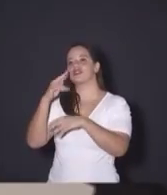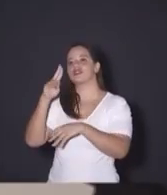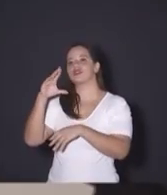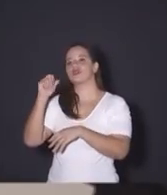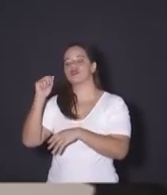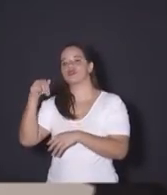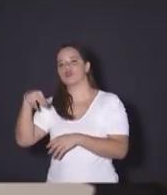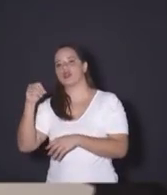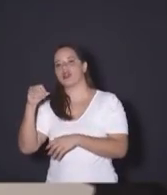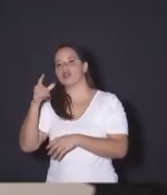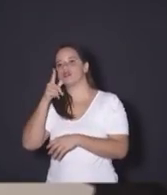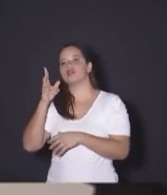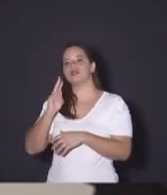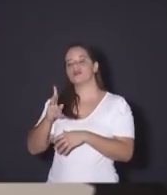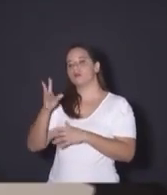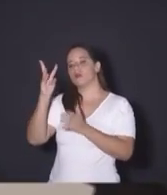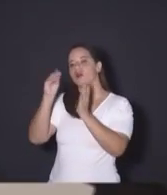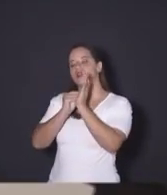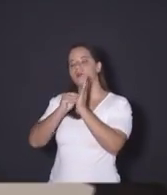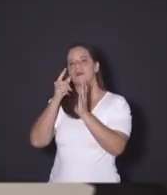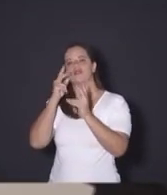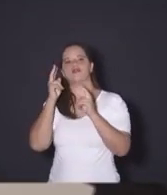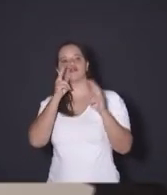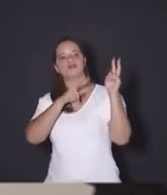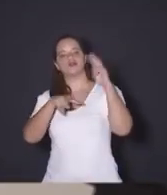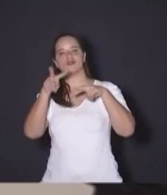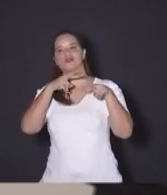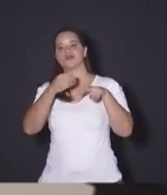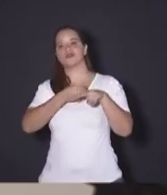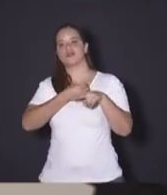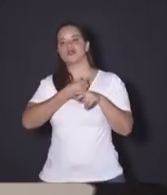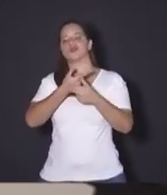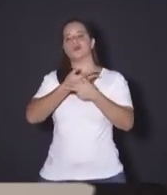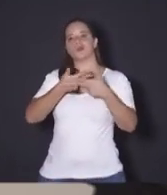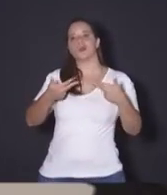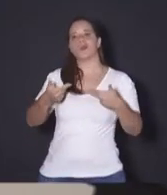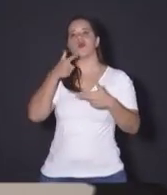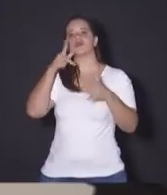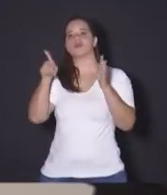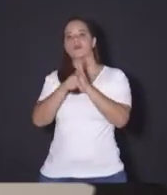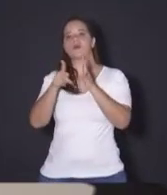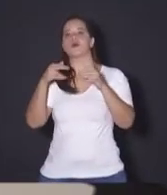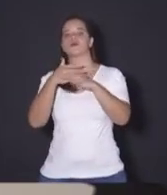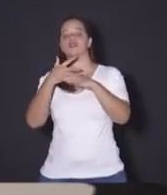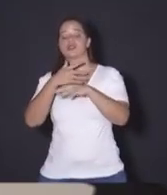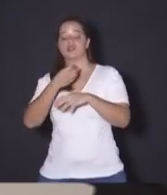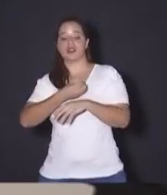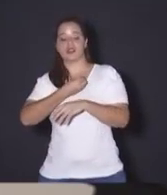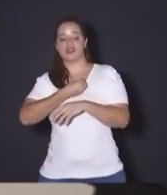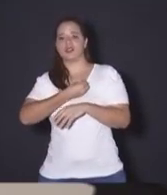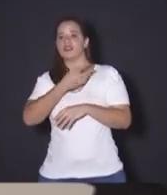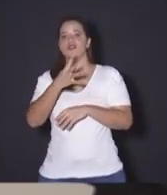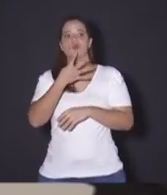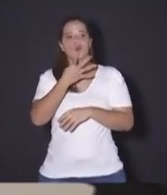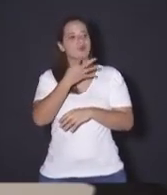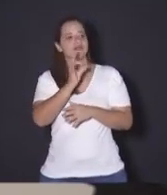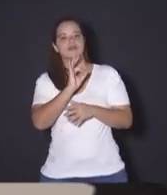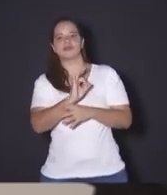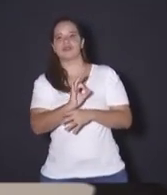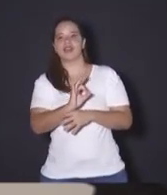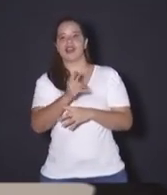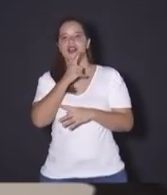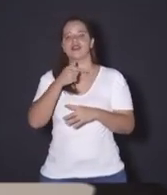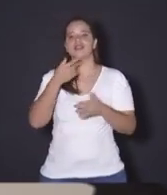mãe e sempre bota pra assistir porque lá a gente consegue vivências da cidade vivências de moradores que nem ela mesma conhecia e que